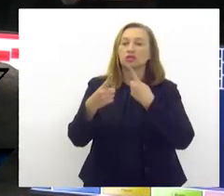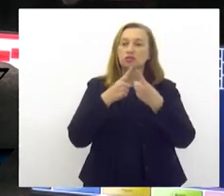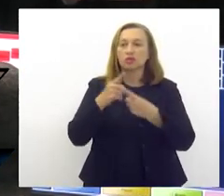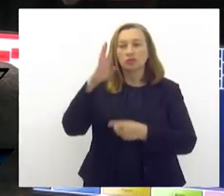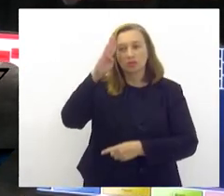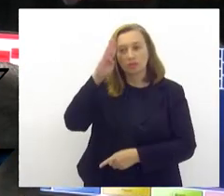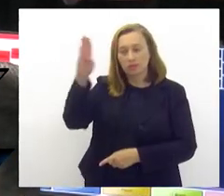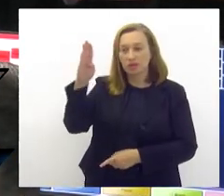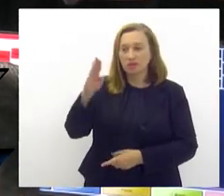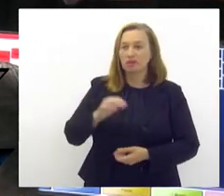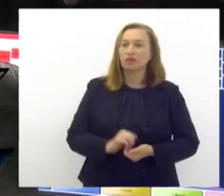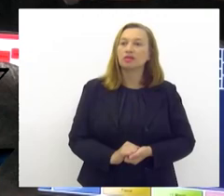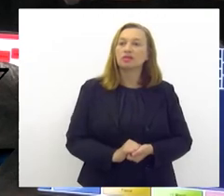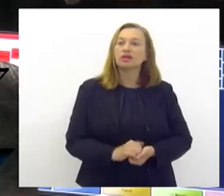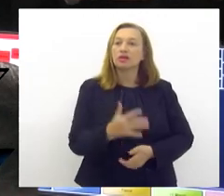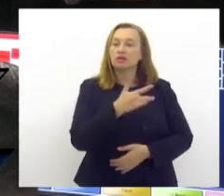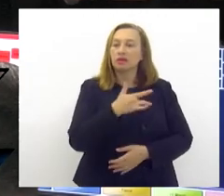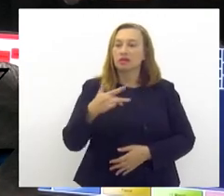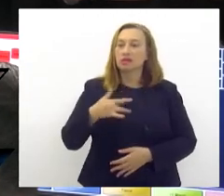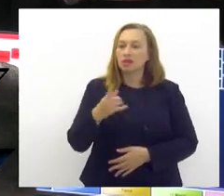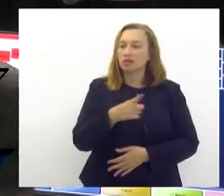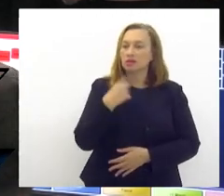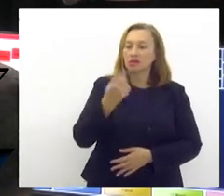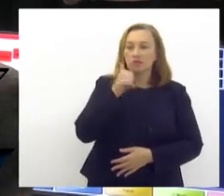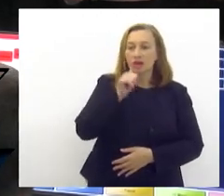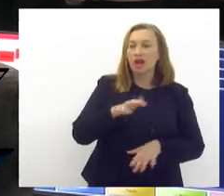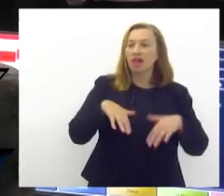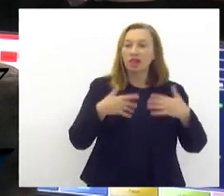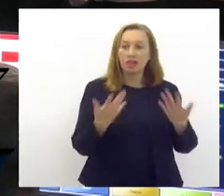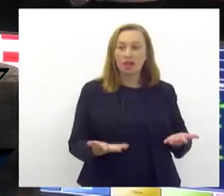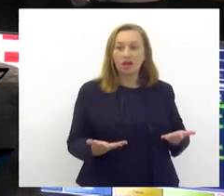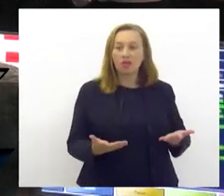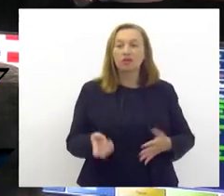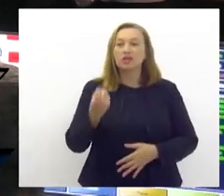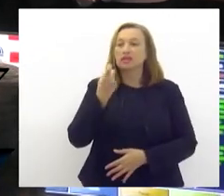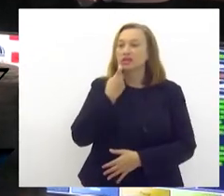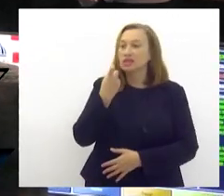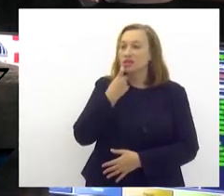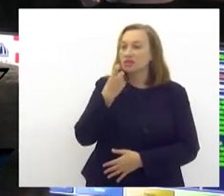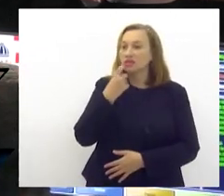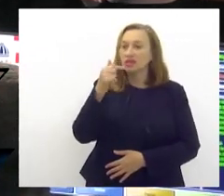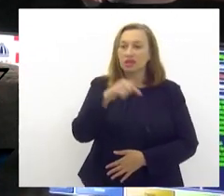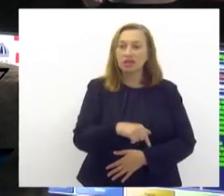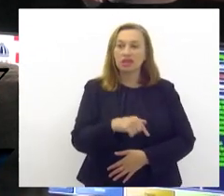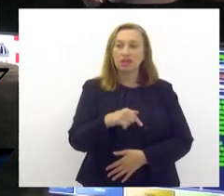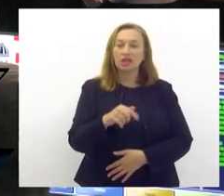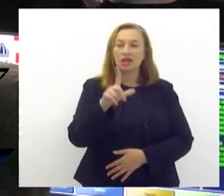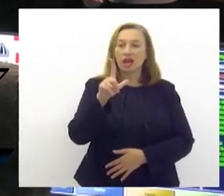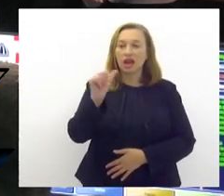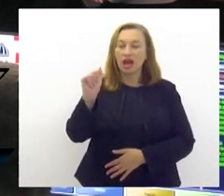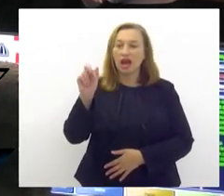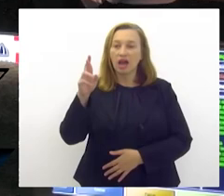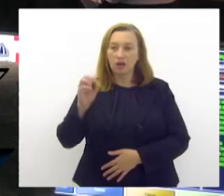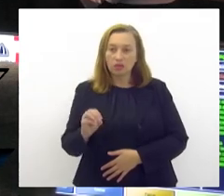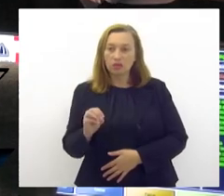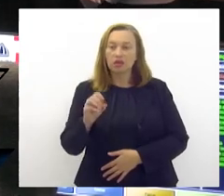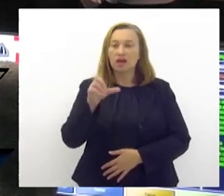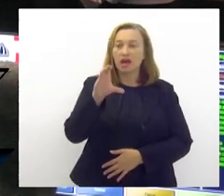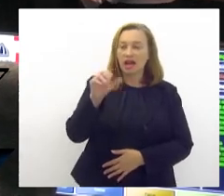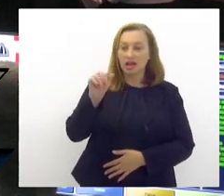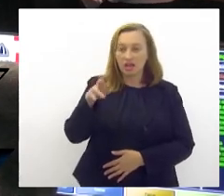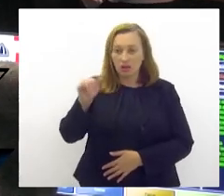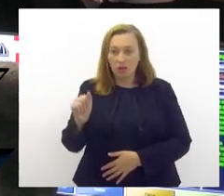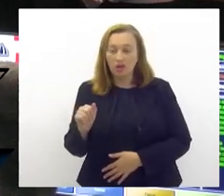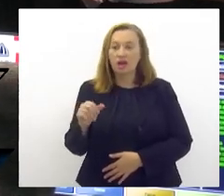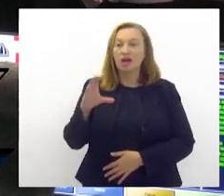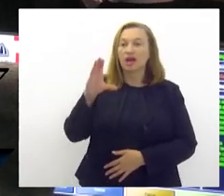tão fundamental para a saúde das nossas mulheres. Então, temos sexta-feira aqui no Largo da Carioca, mas teremos Cabo Frio,